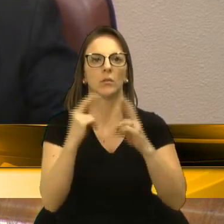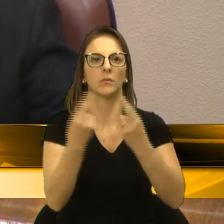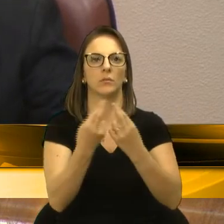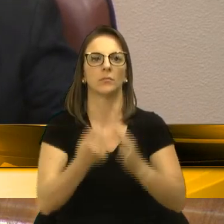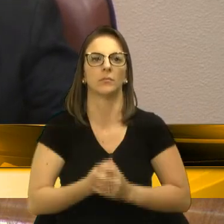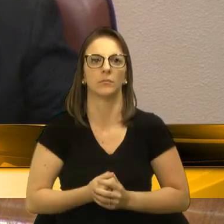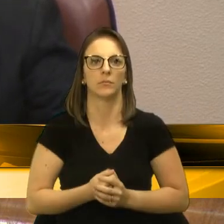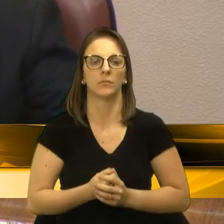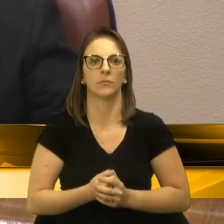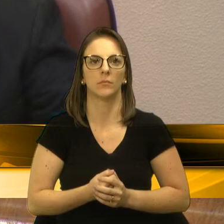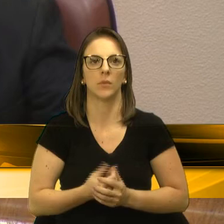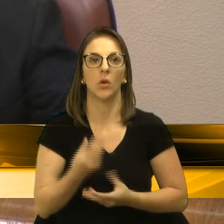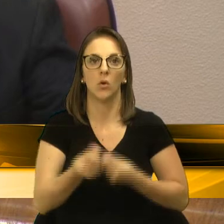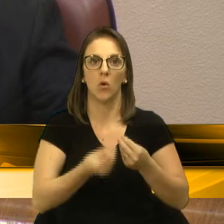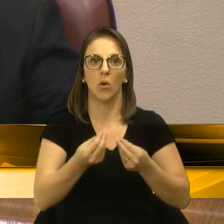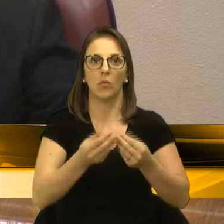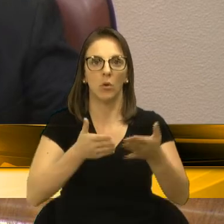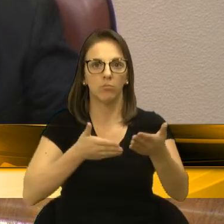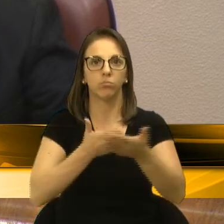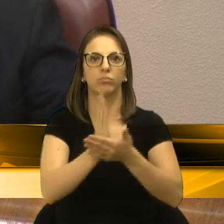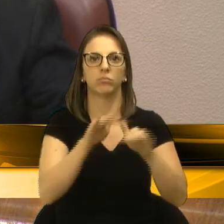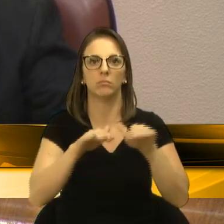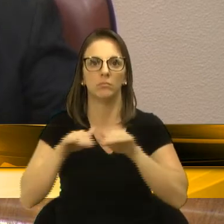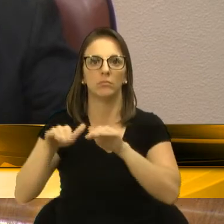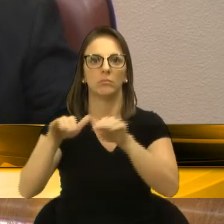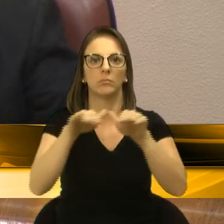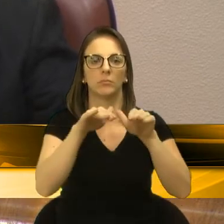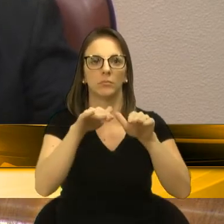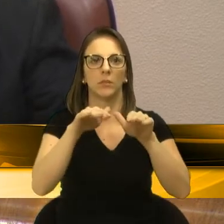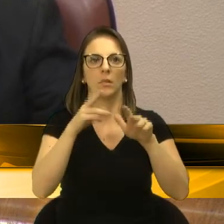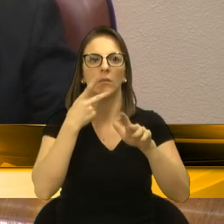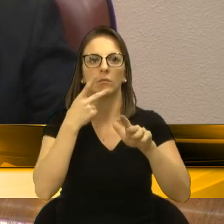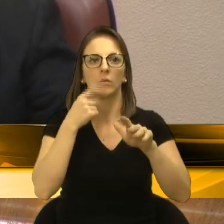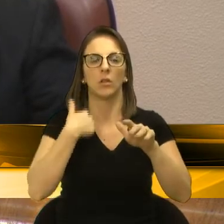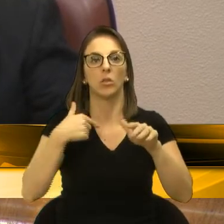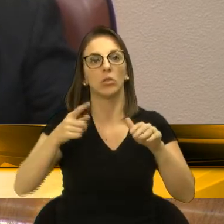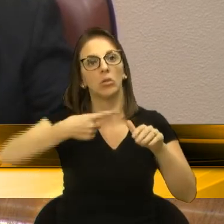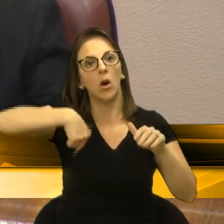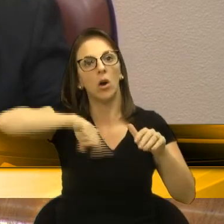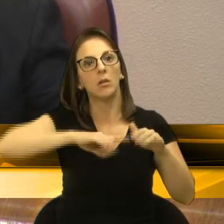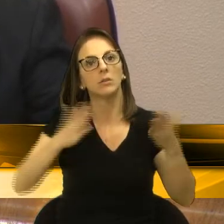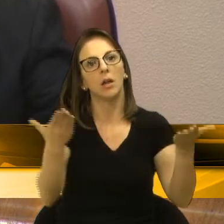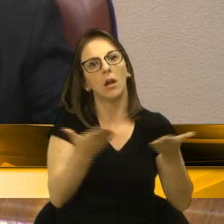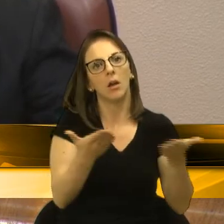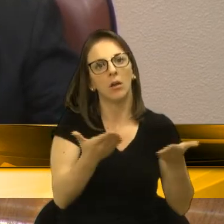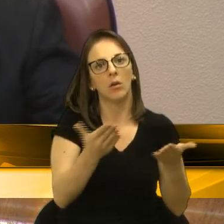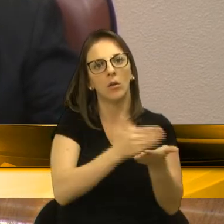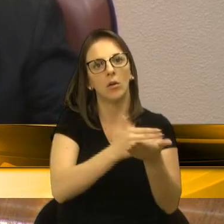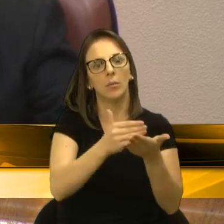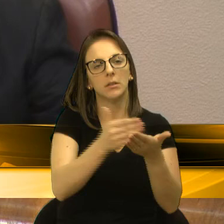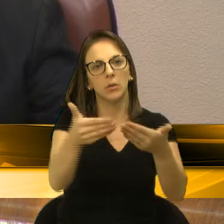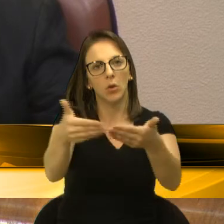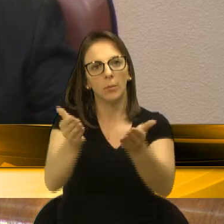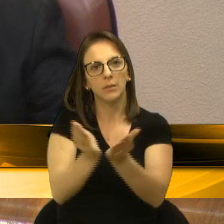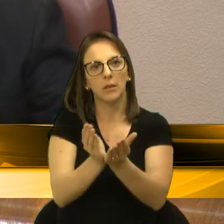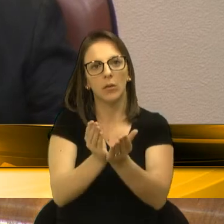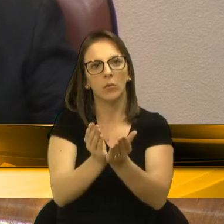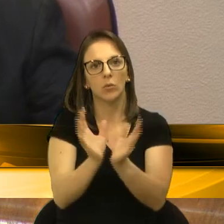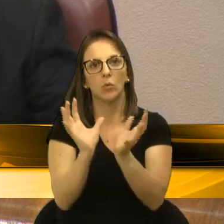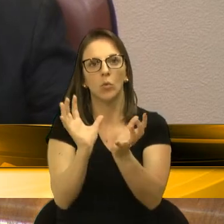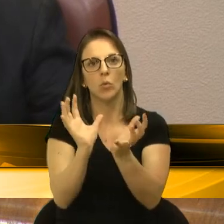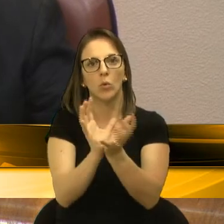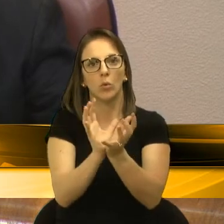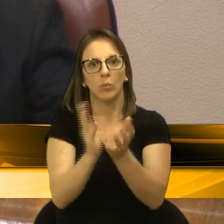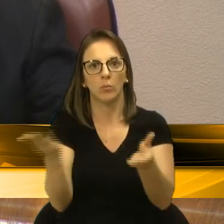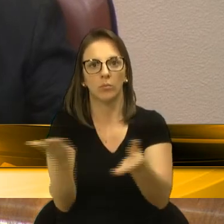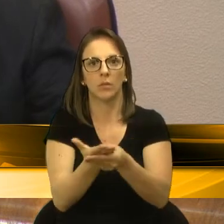vista da aprovação da admissibilidade aprovada, nós vamos passar agora à formação da comissão processante, integrada